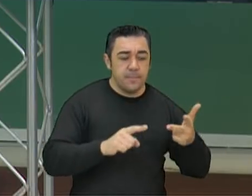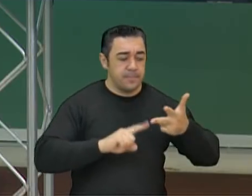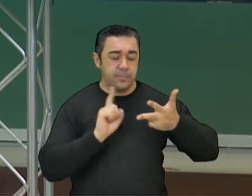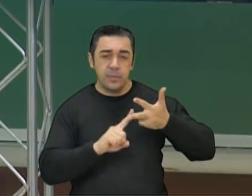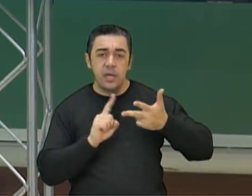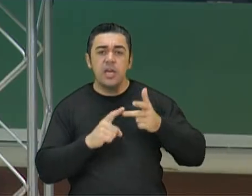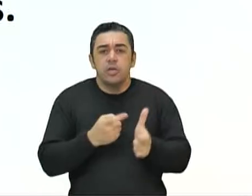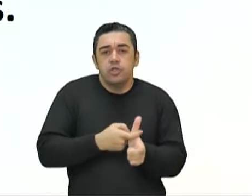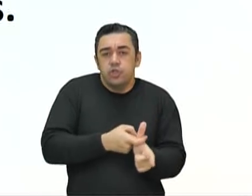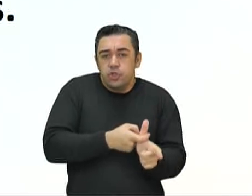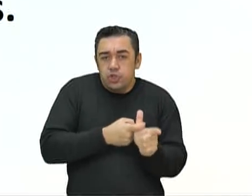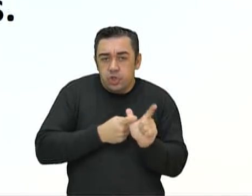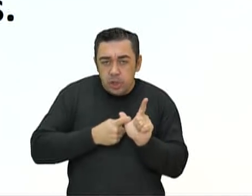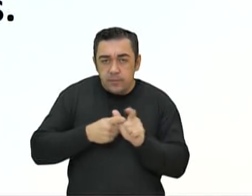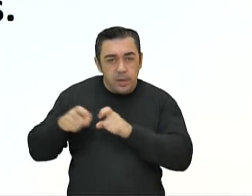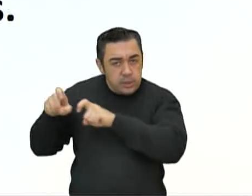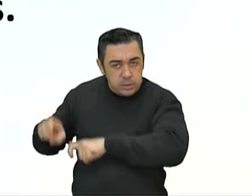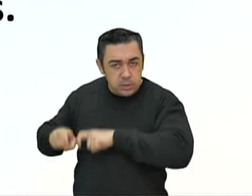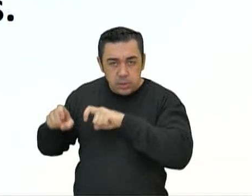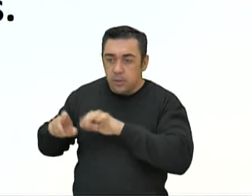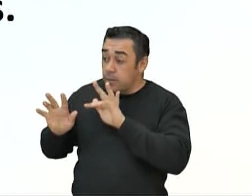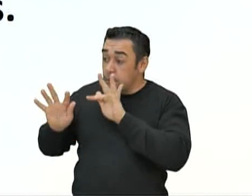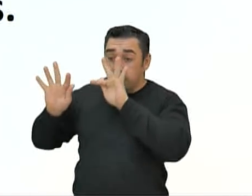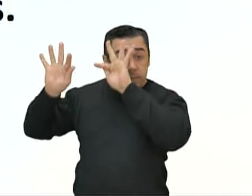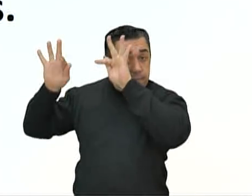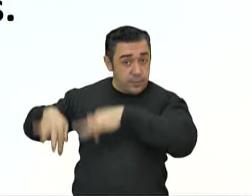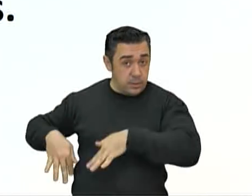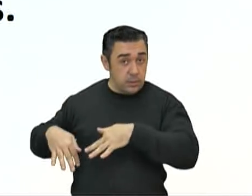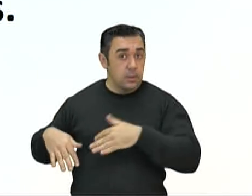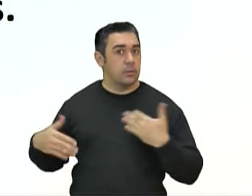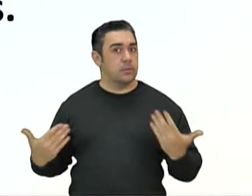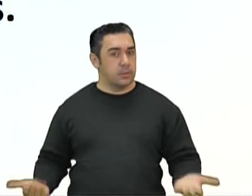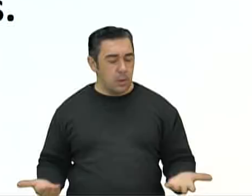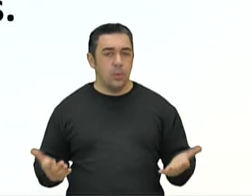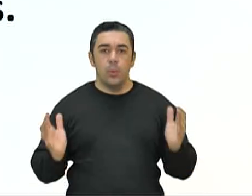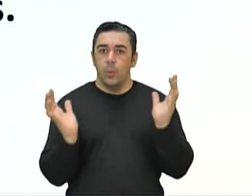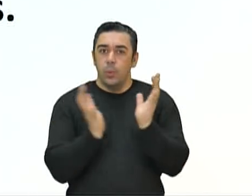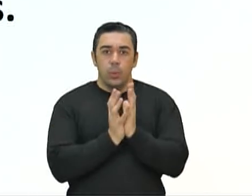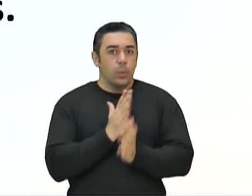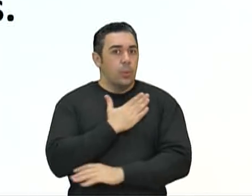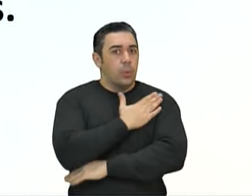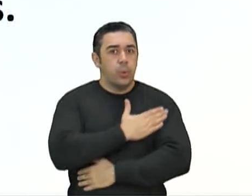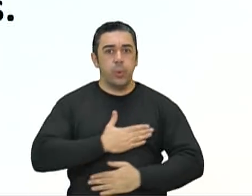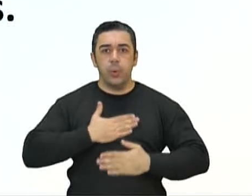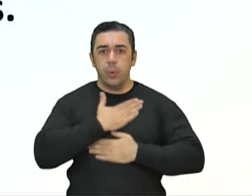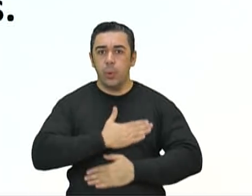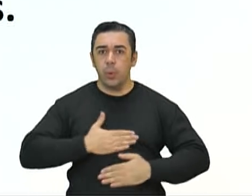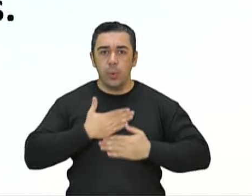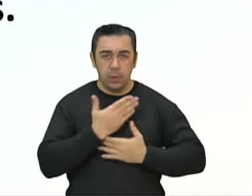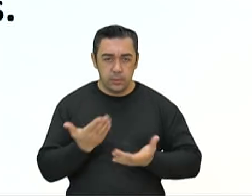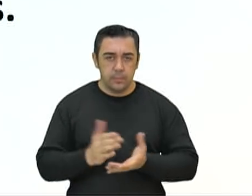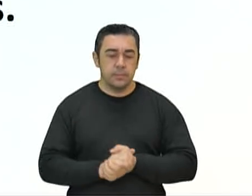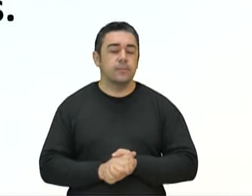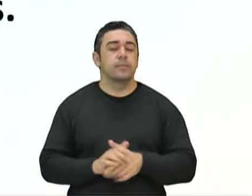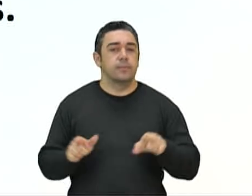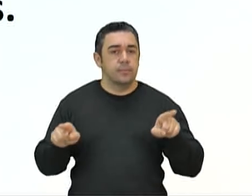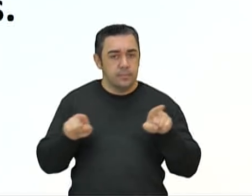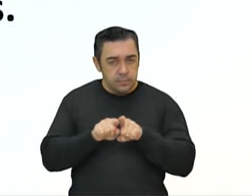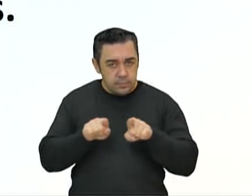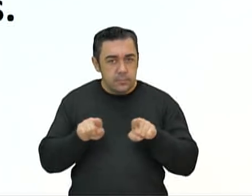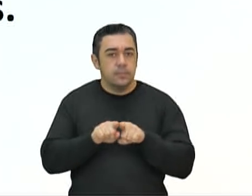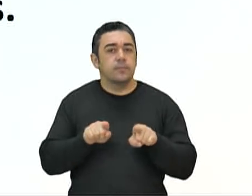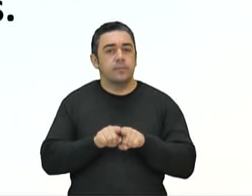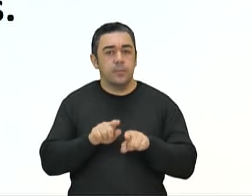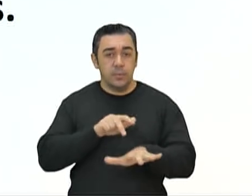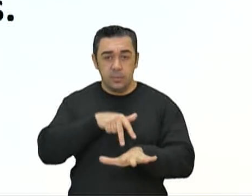dos camponeses. Numa situação de caos, promessas que agradavam muito aos trabalhadores. Ainda, também o